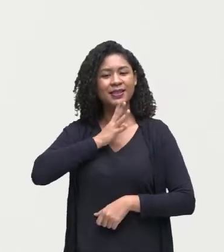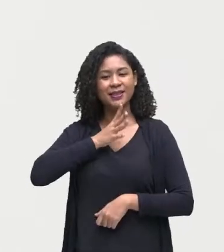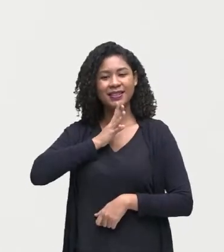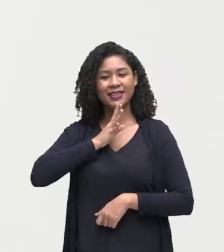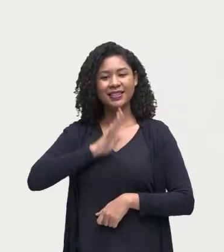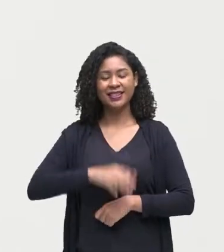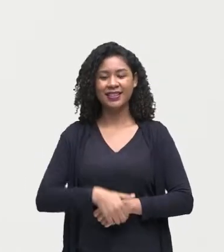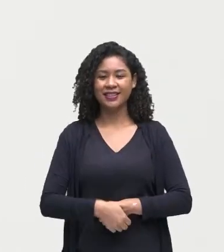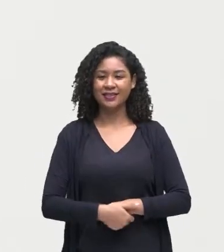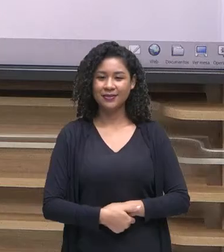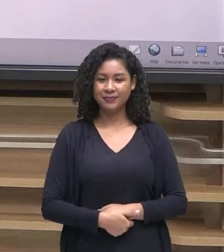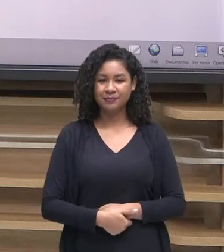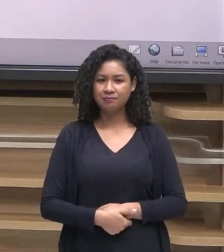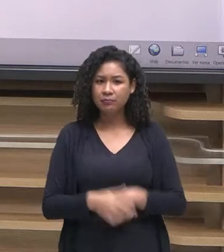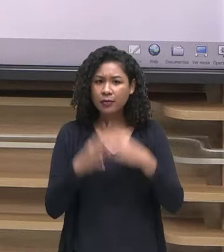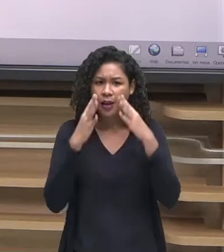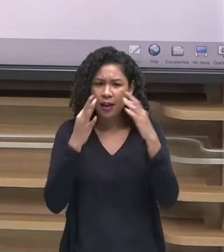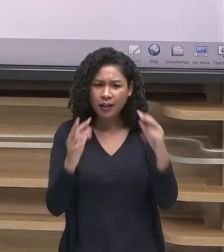Presta atenção aqui comigo.